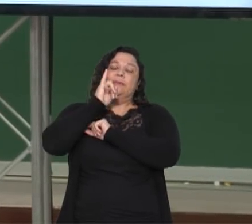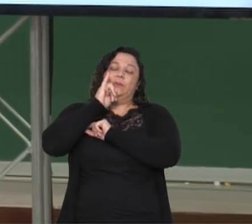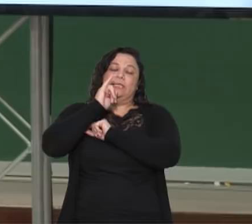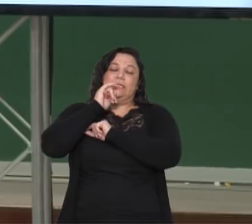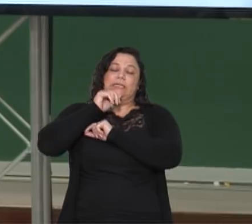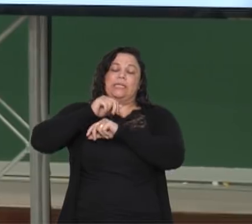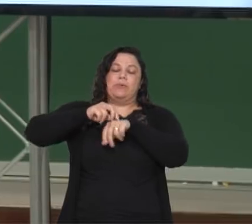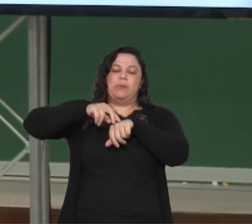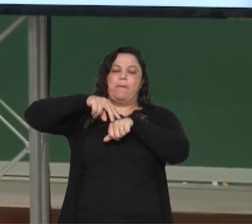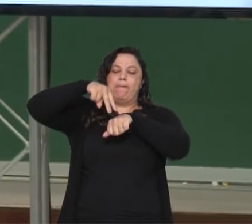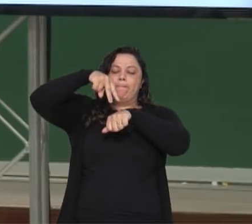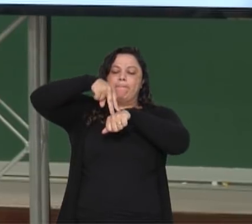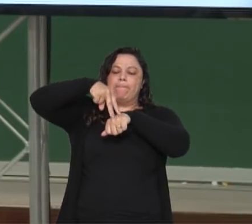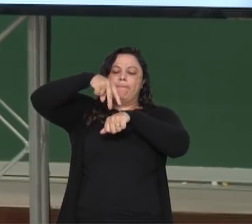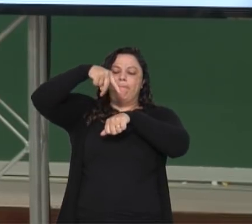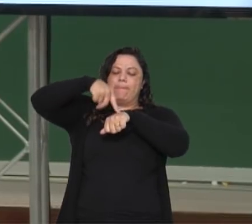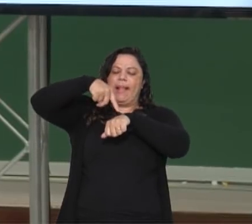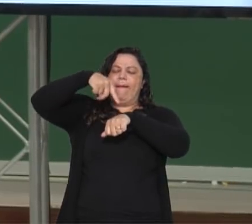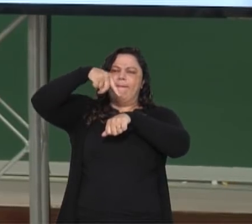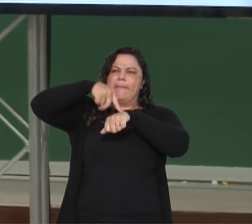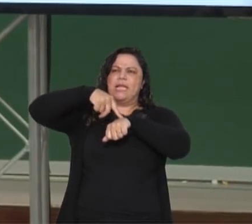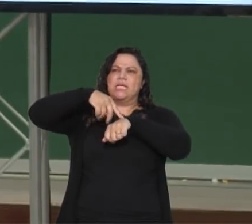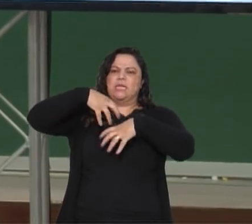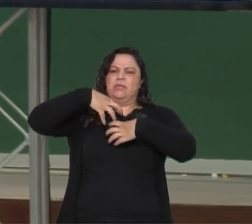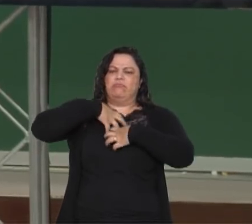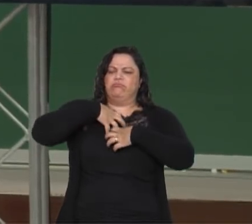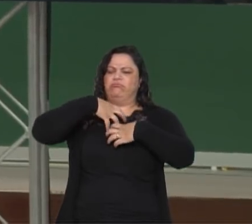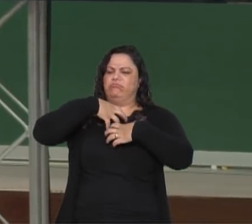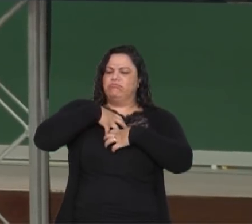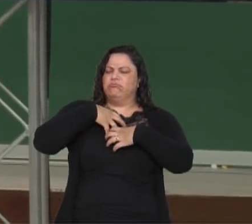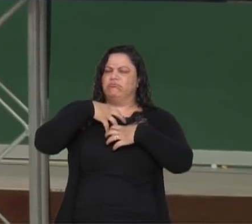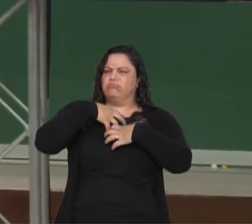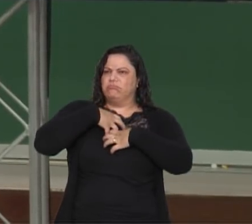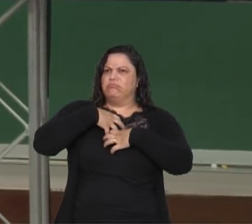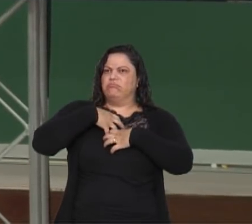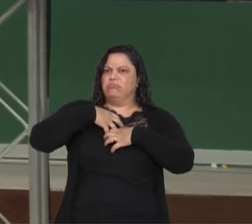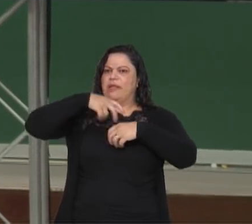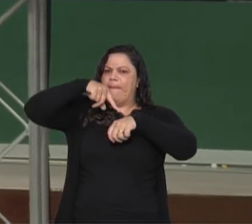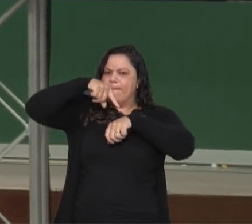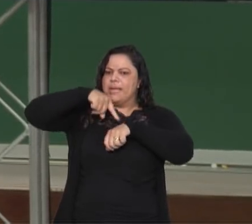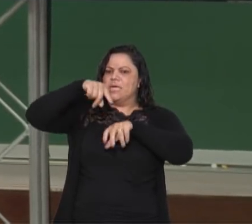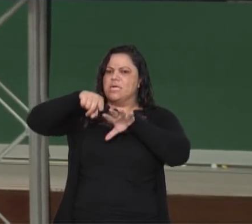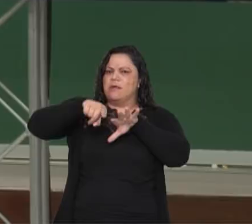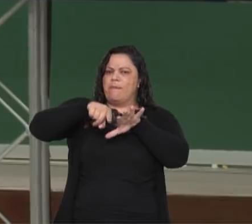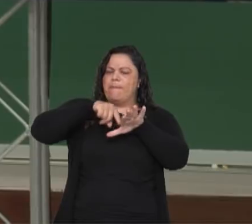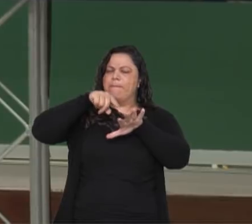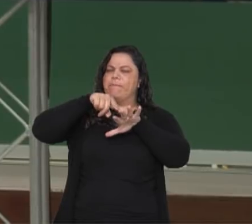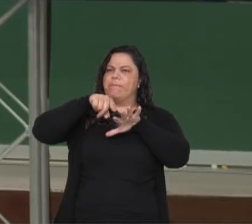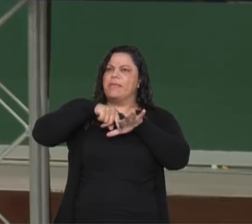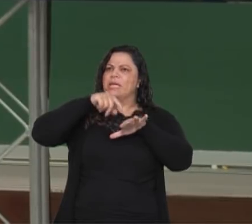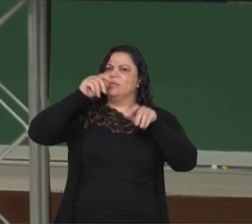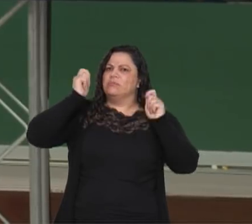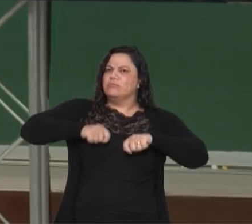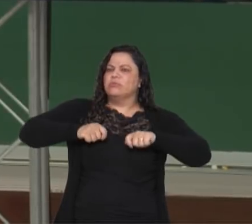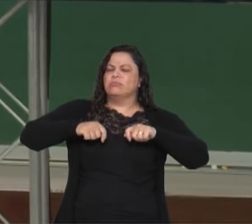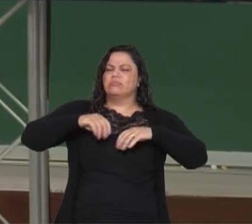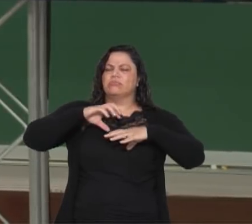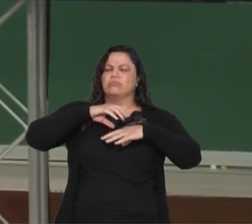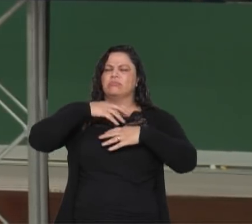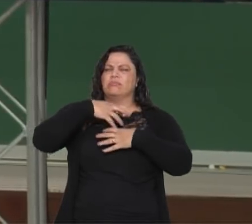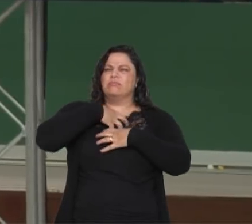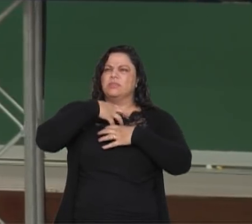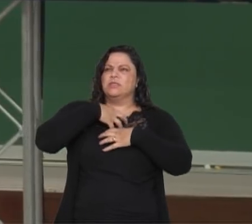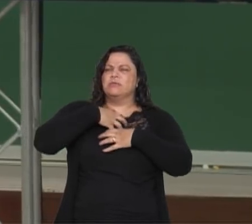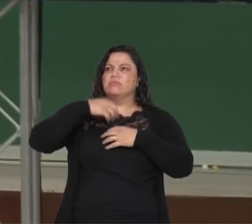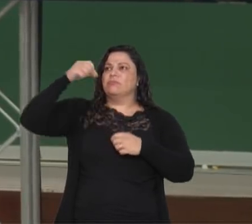chão, o chão em contato com o meu pé é a fonte sonora que produz o barulho. Quando uma gota